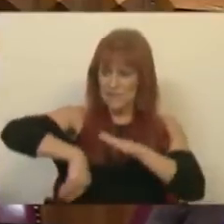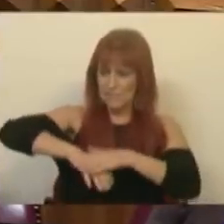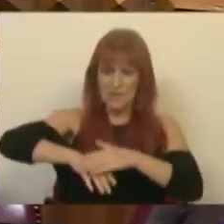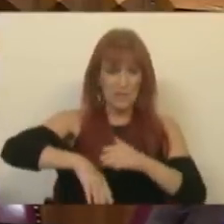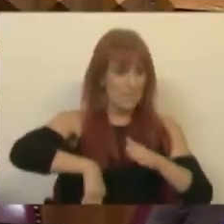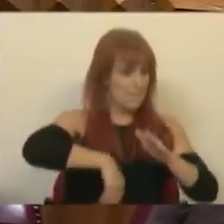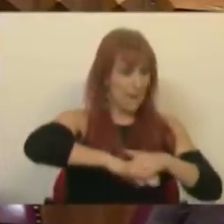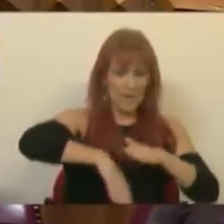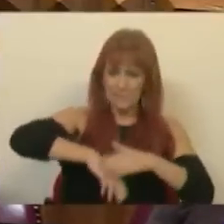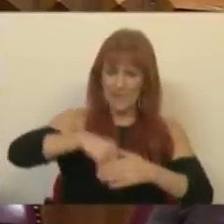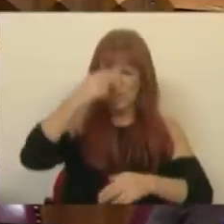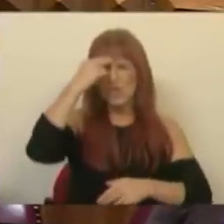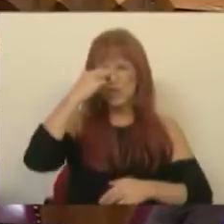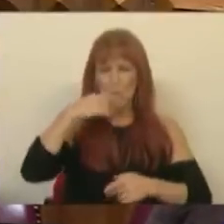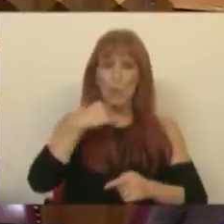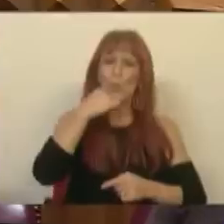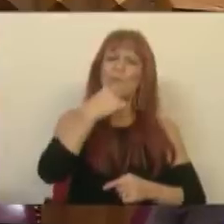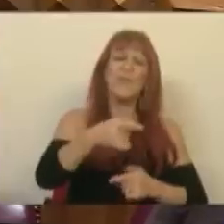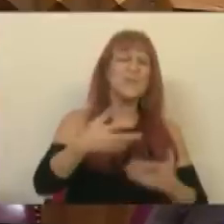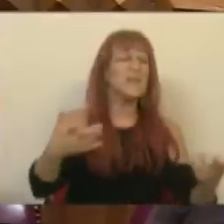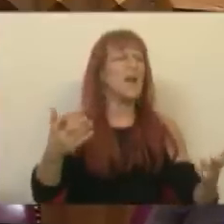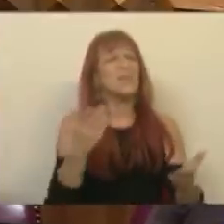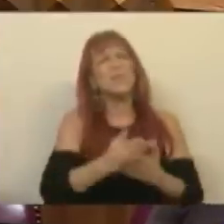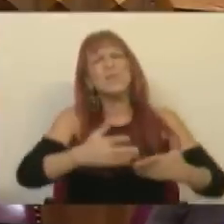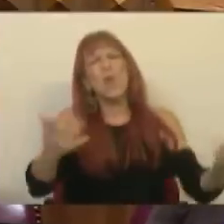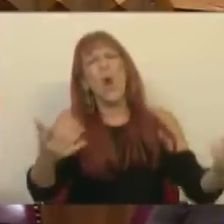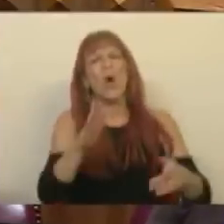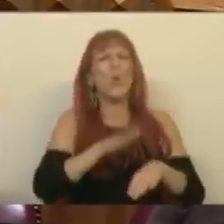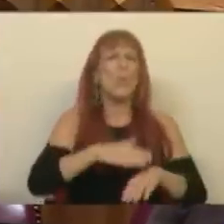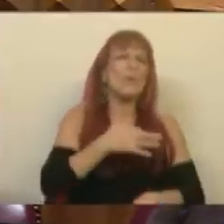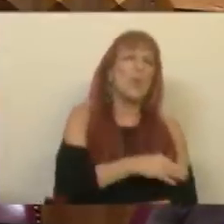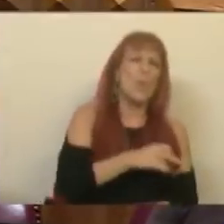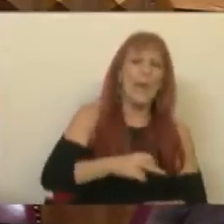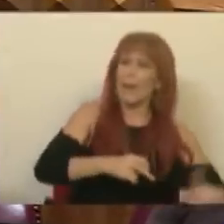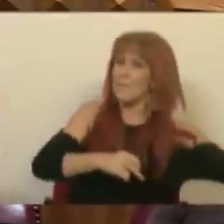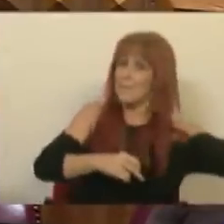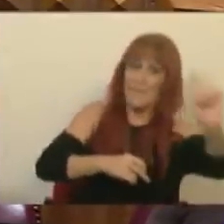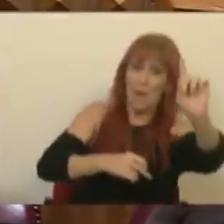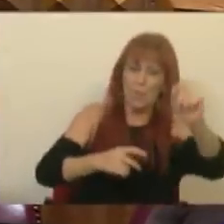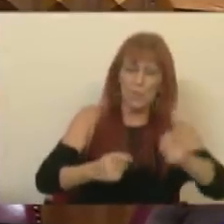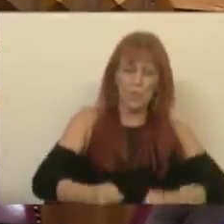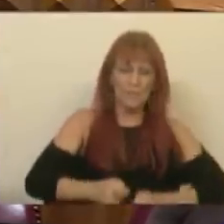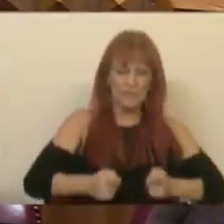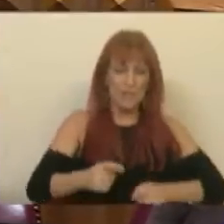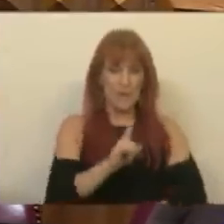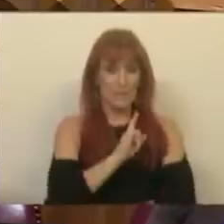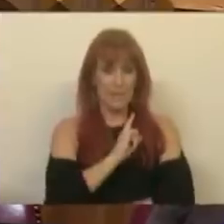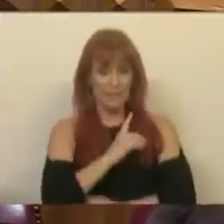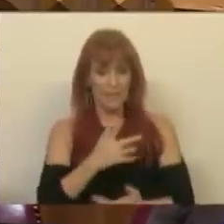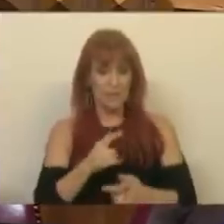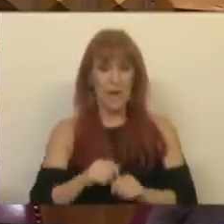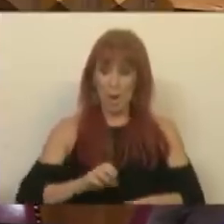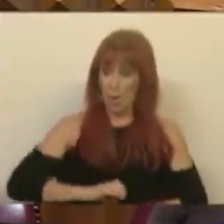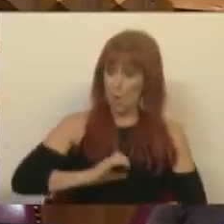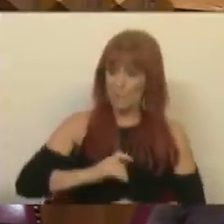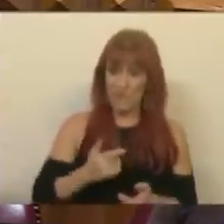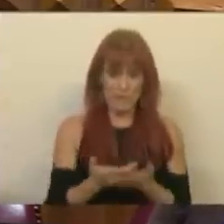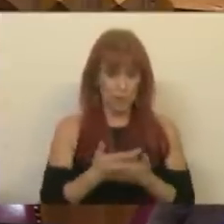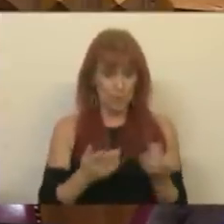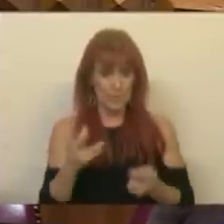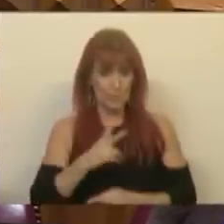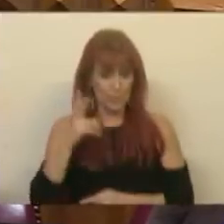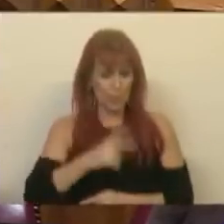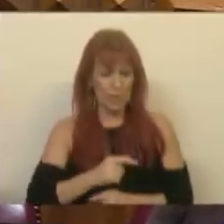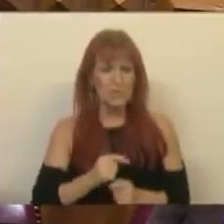históricos aqueles que dizem que é apenas com o PR não o investimento privado a confiança na economia